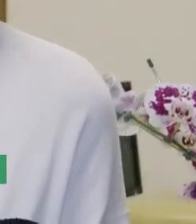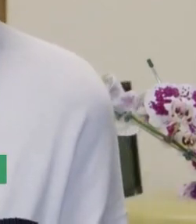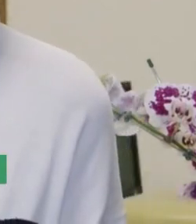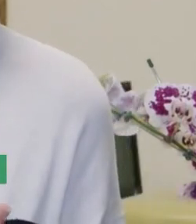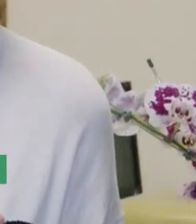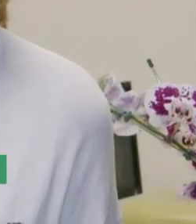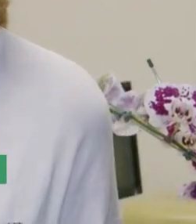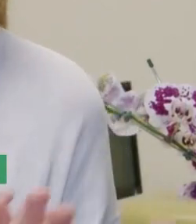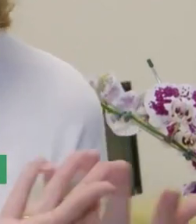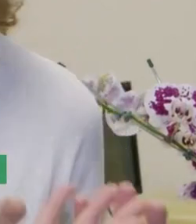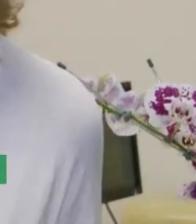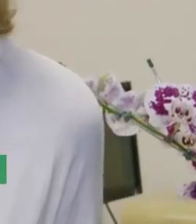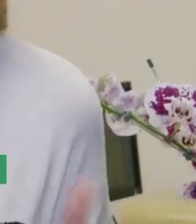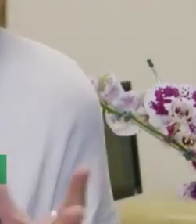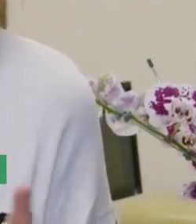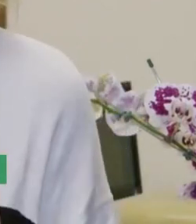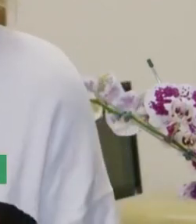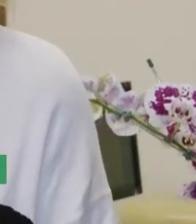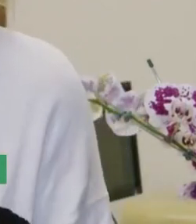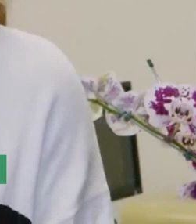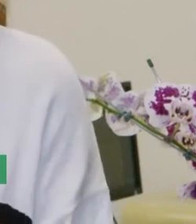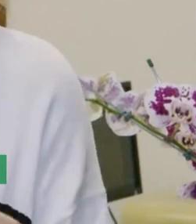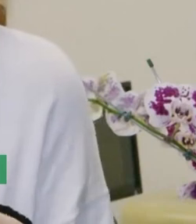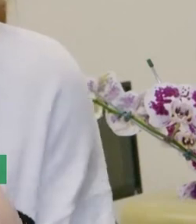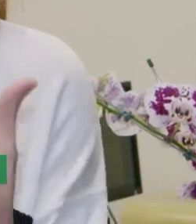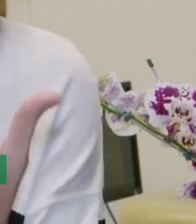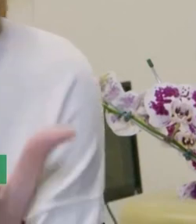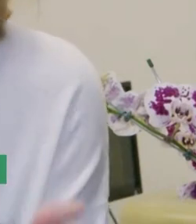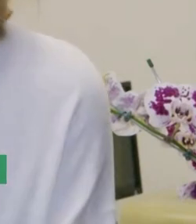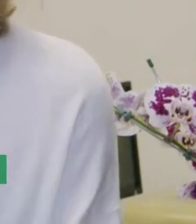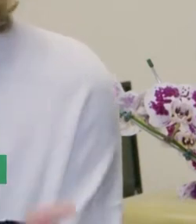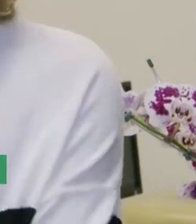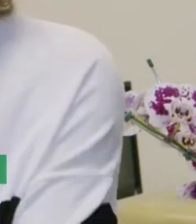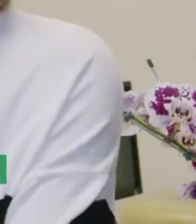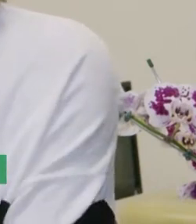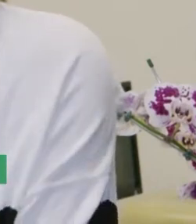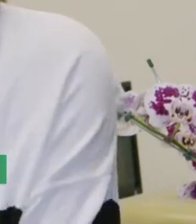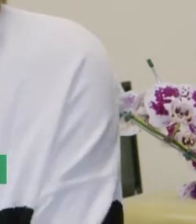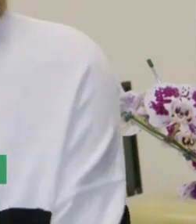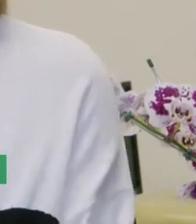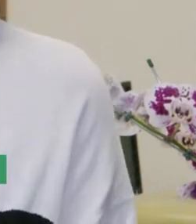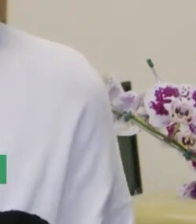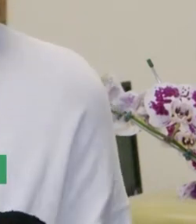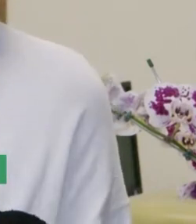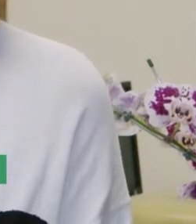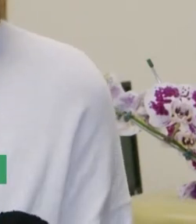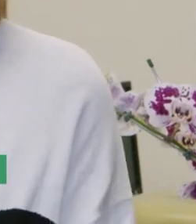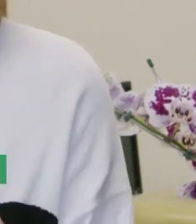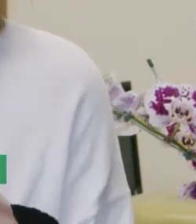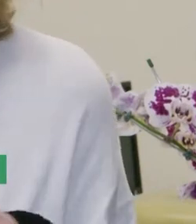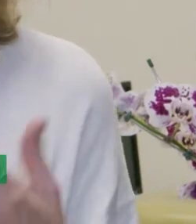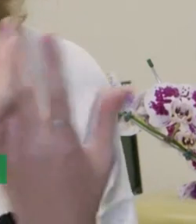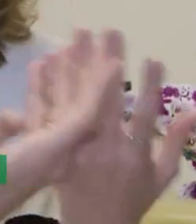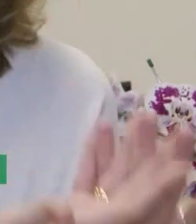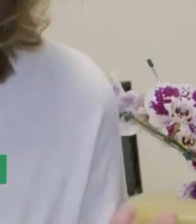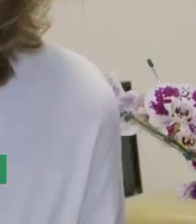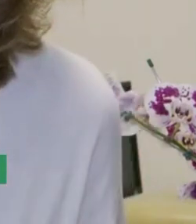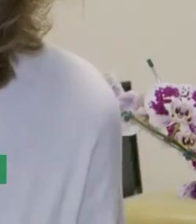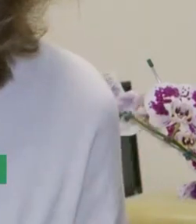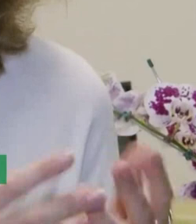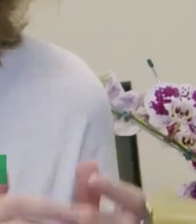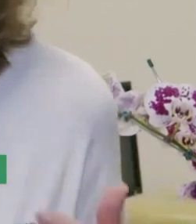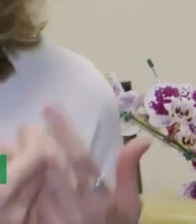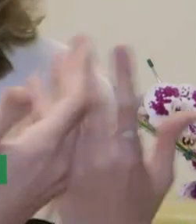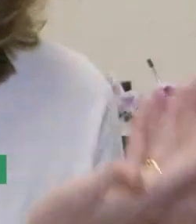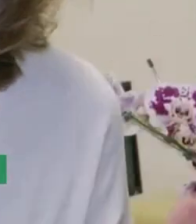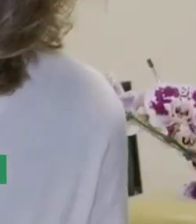seus direitos sexuais reprodutivos por exemplo né o ato que impede a mulher de ter acesso a métodos contraceptivos força a